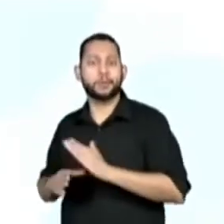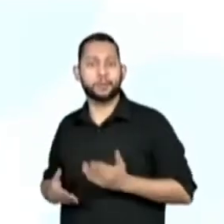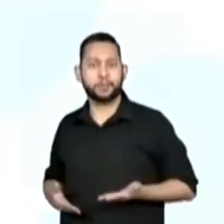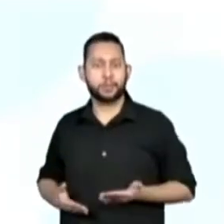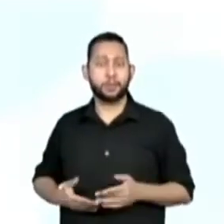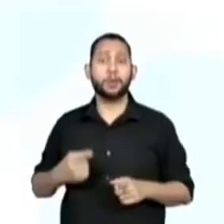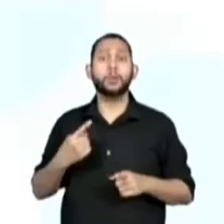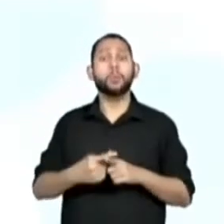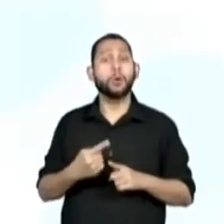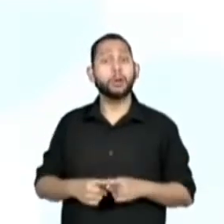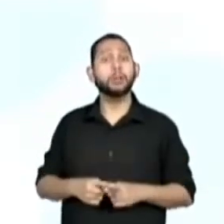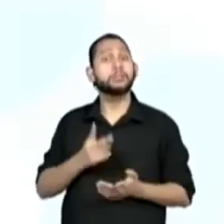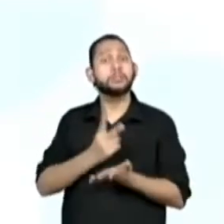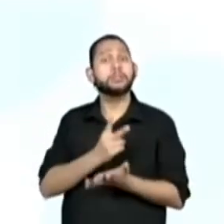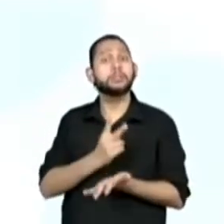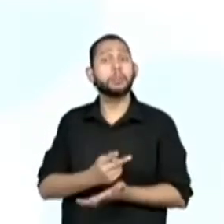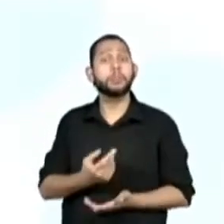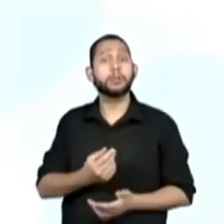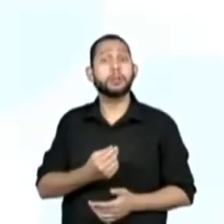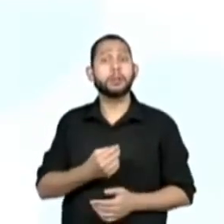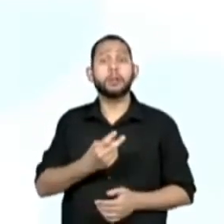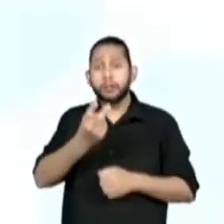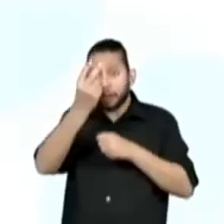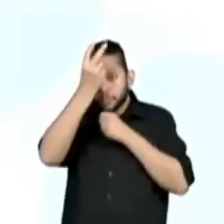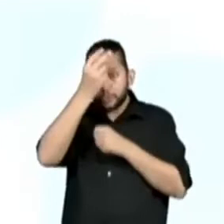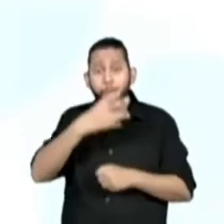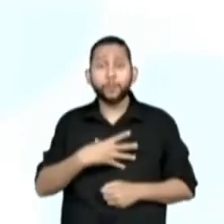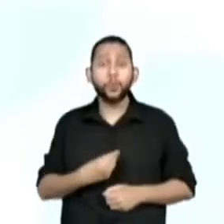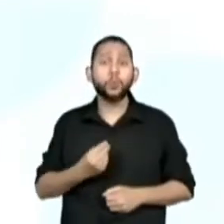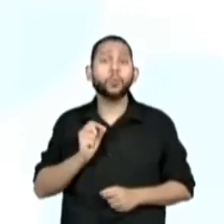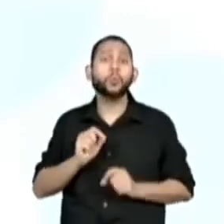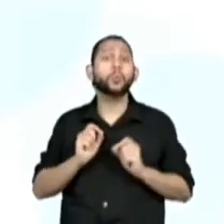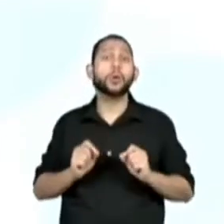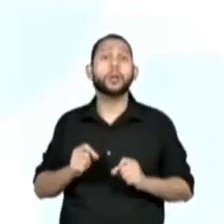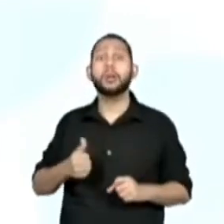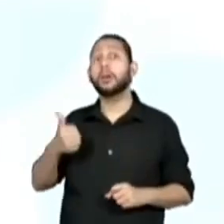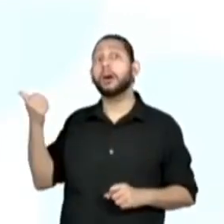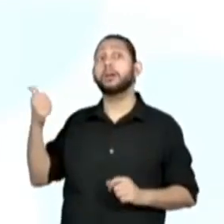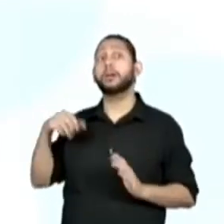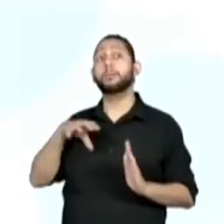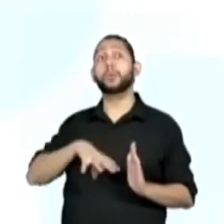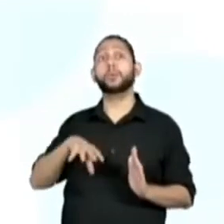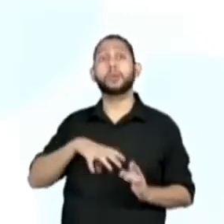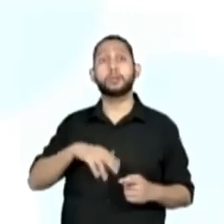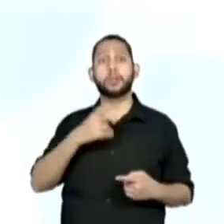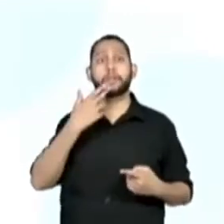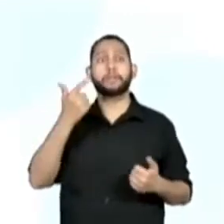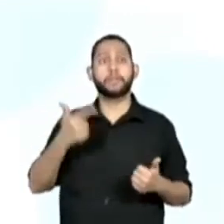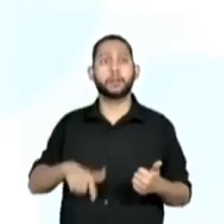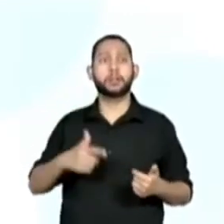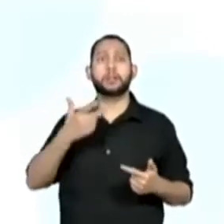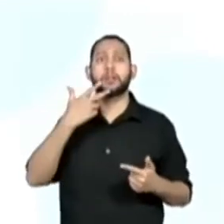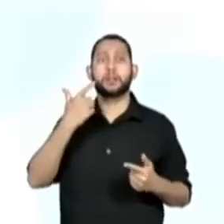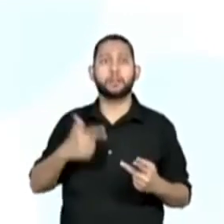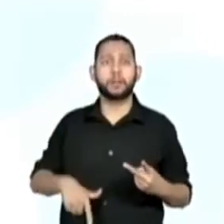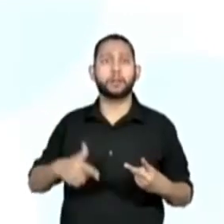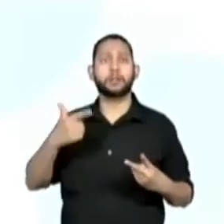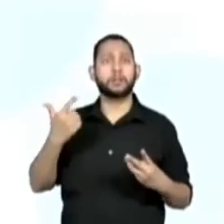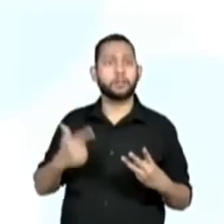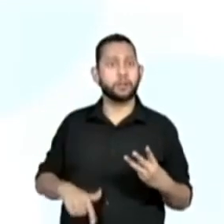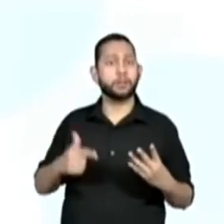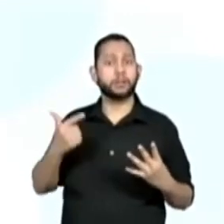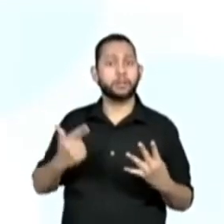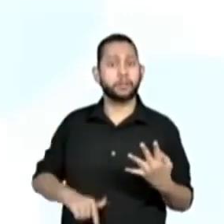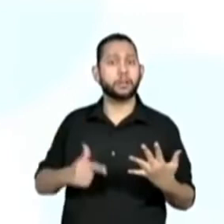estava falando sempre do cabritinho. Qual foi o jeito que ele encontrou para não ficar repetindo cabritinho, cabritinho, cabritinho